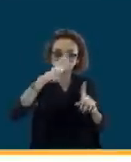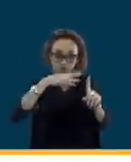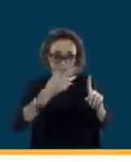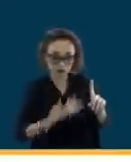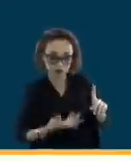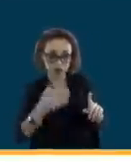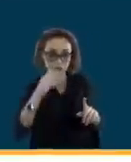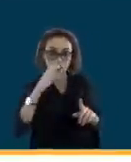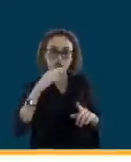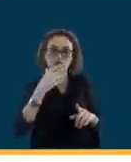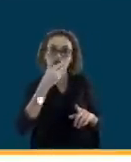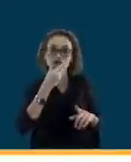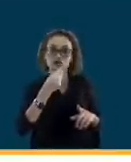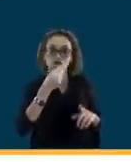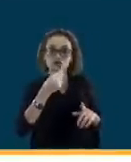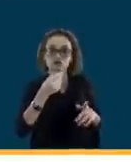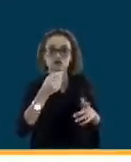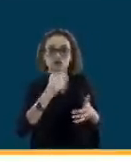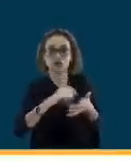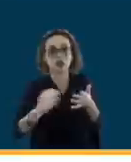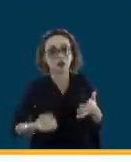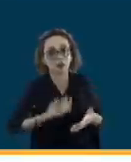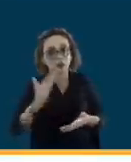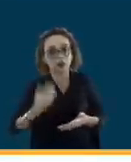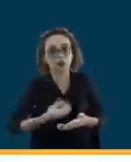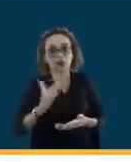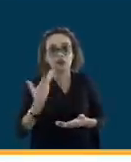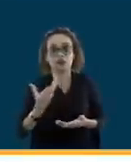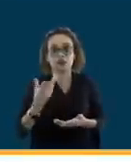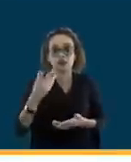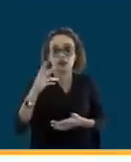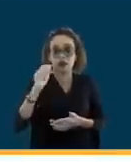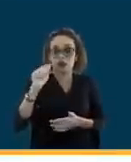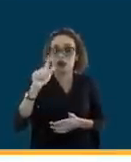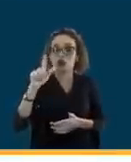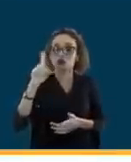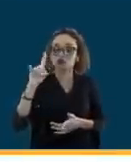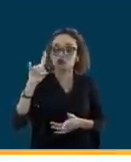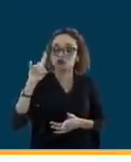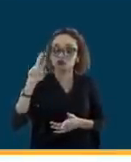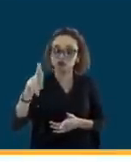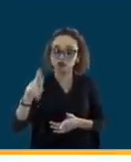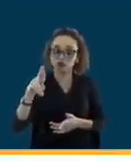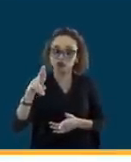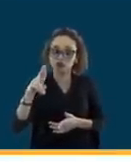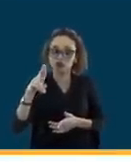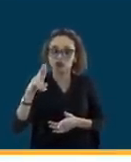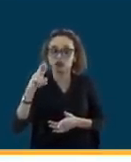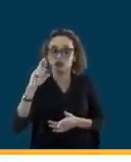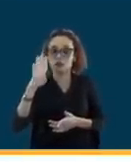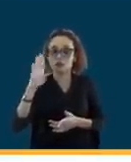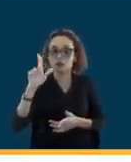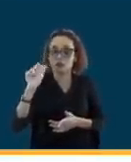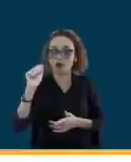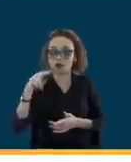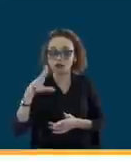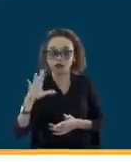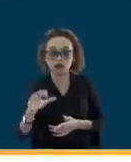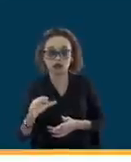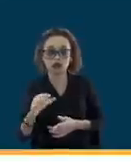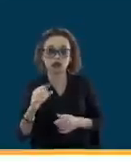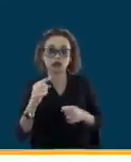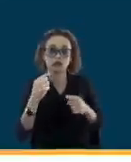que é um poeta, né? Expressão da alma do nosso povo, né?